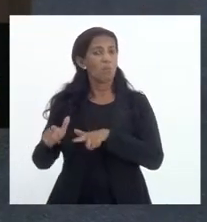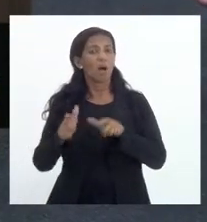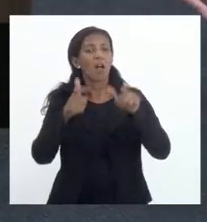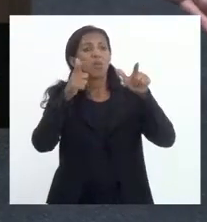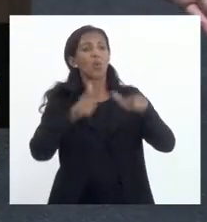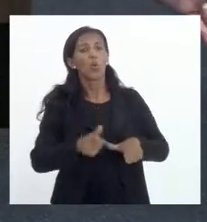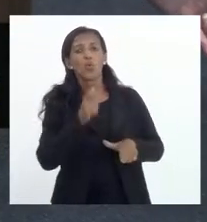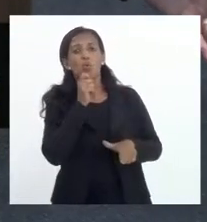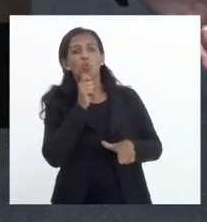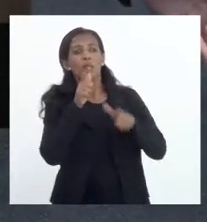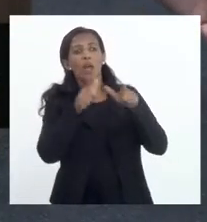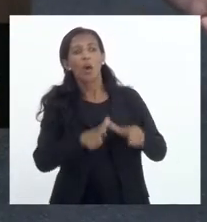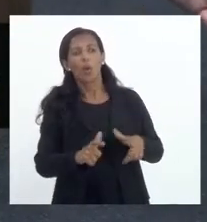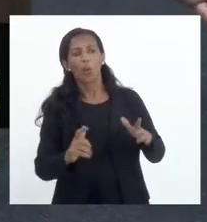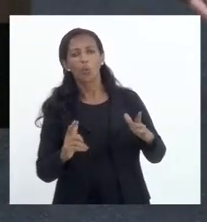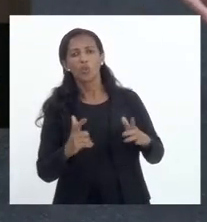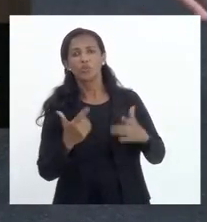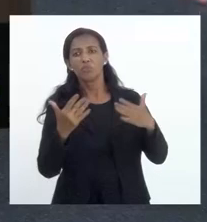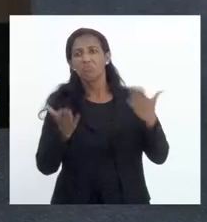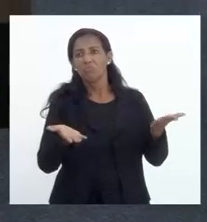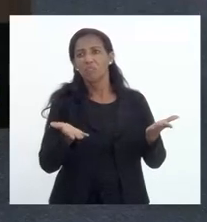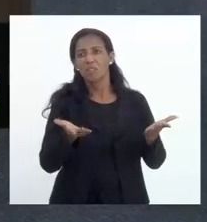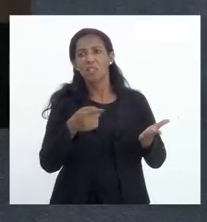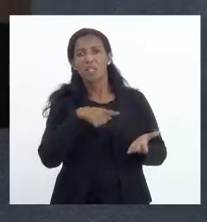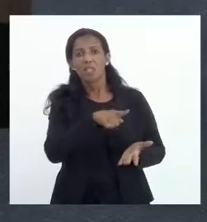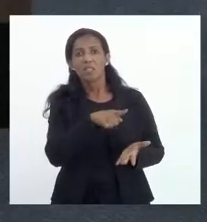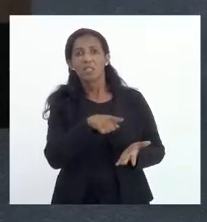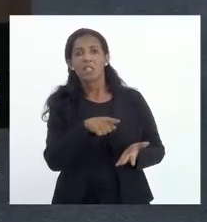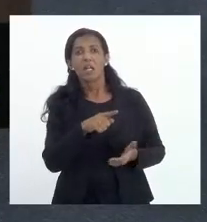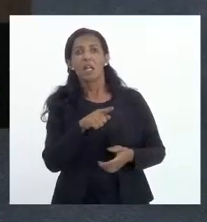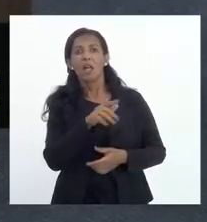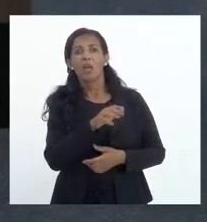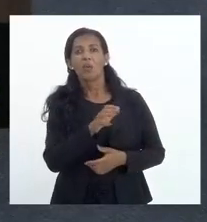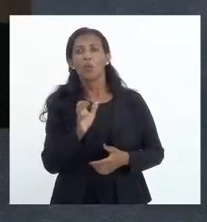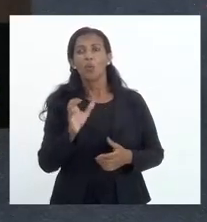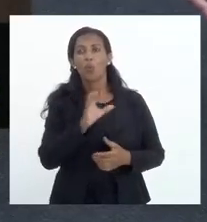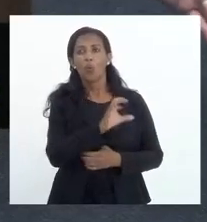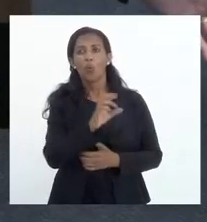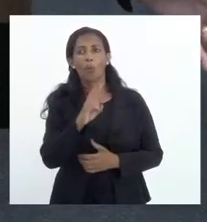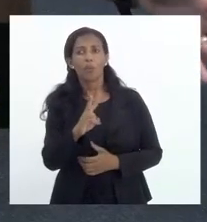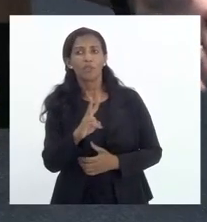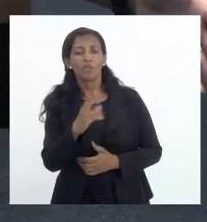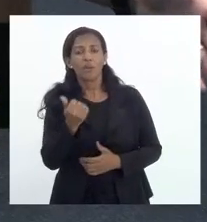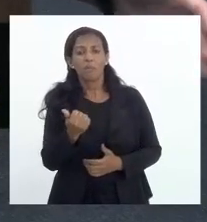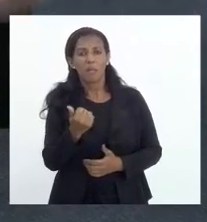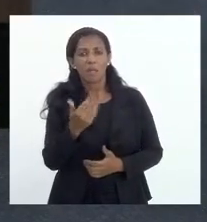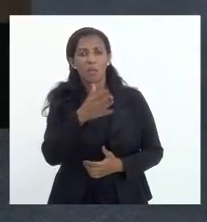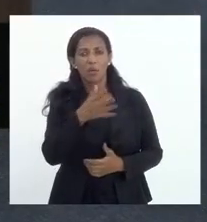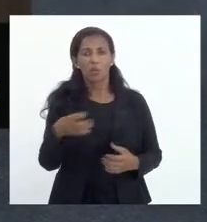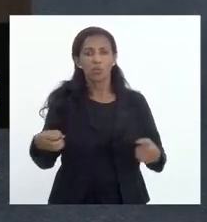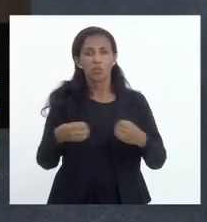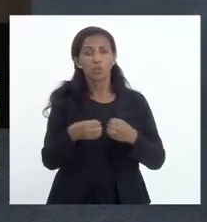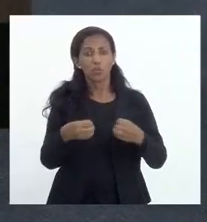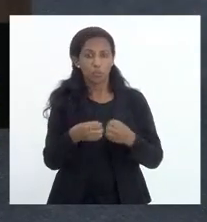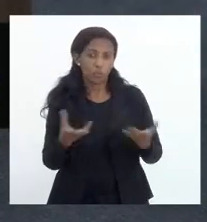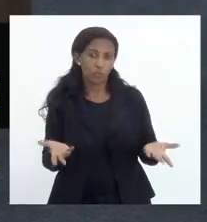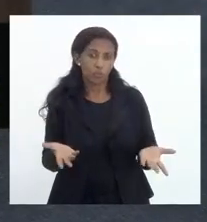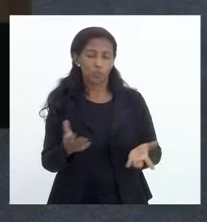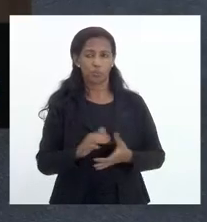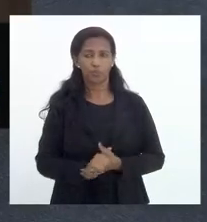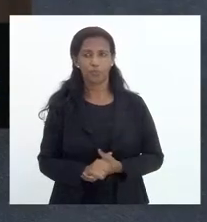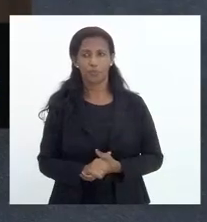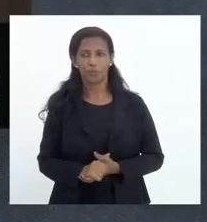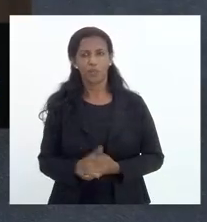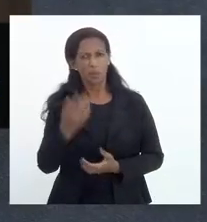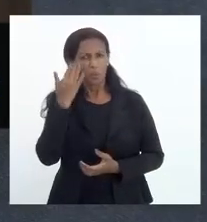um fundo da galeria do Comando Vermelho, que lá eu serei protegido por conta da minha autoridade moral nos 27 anos de serviço. Então, eu